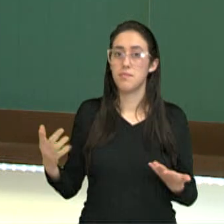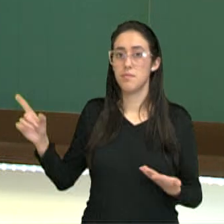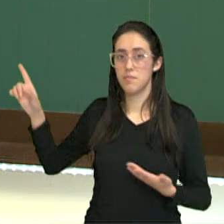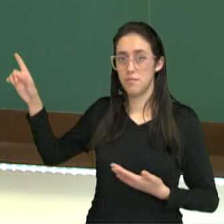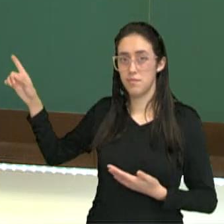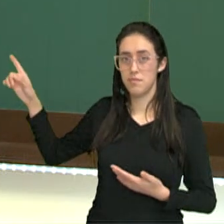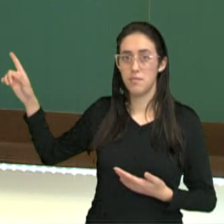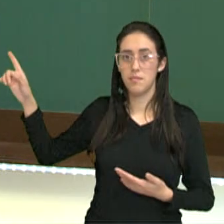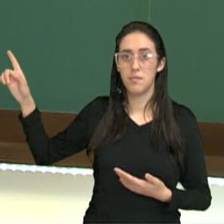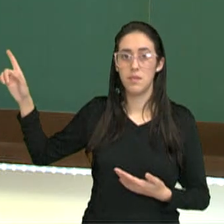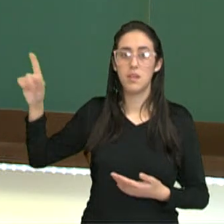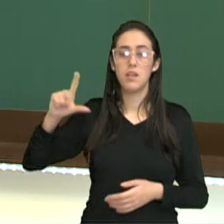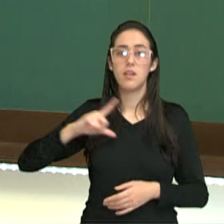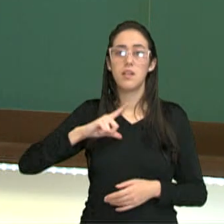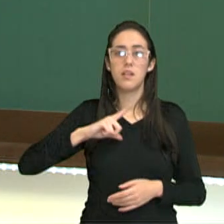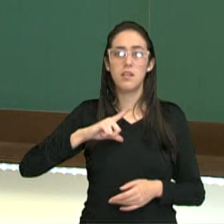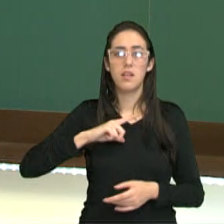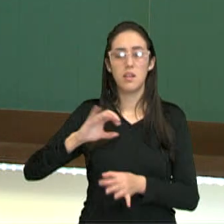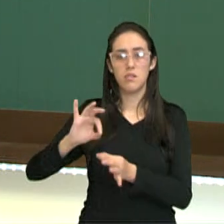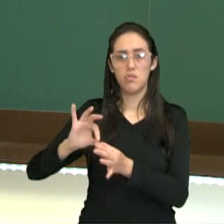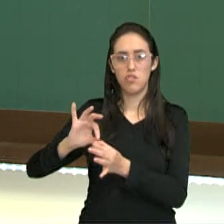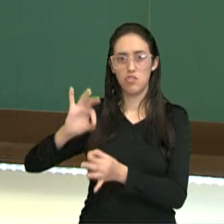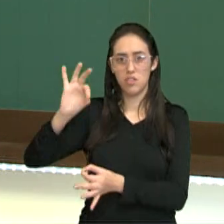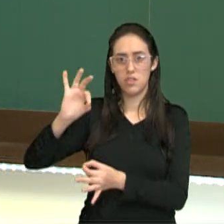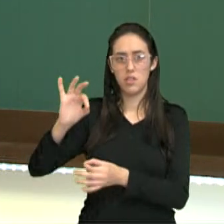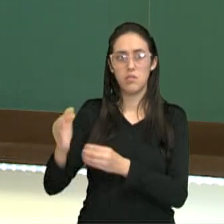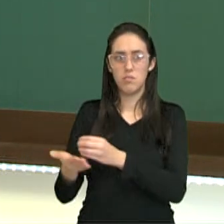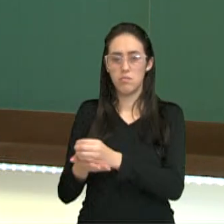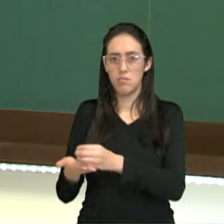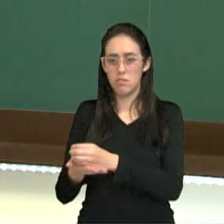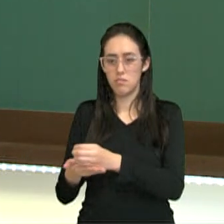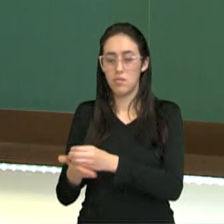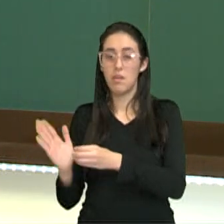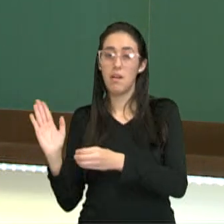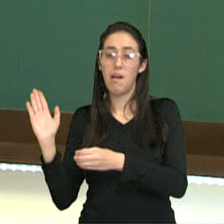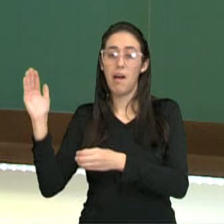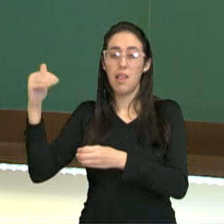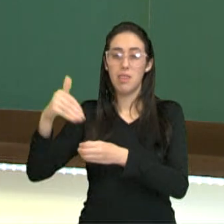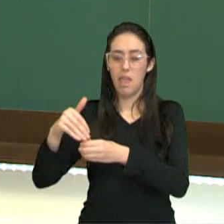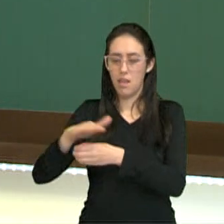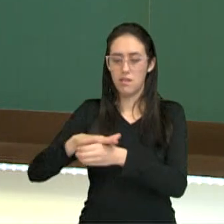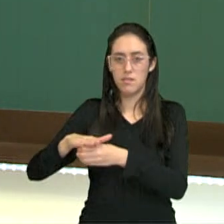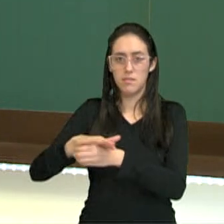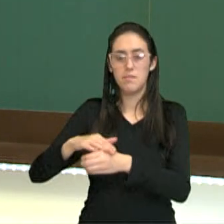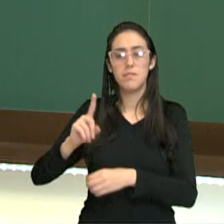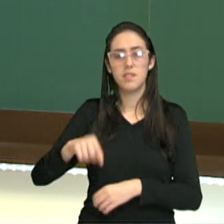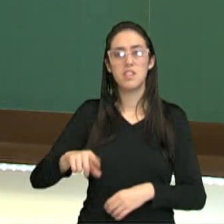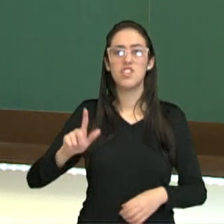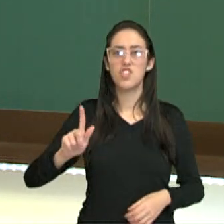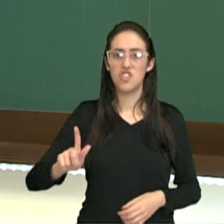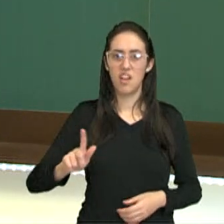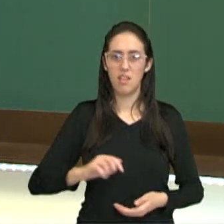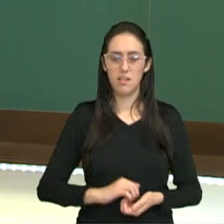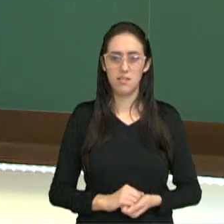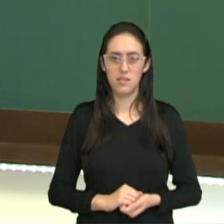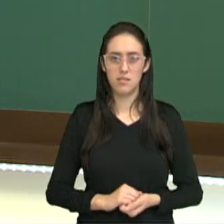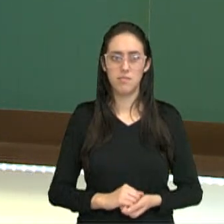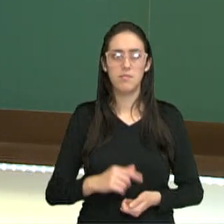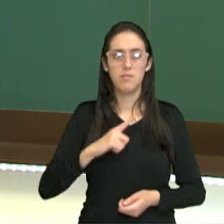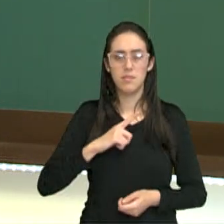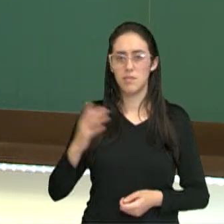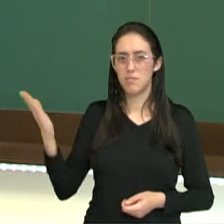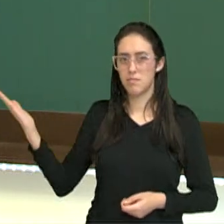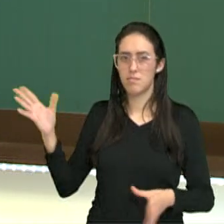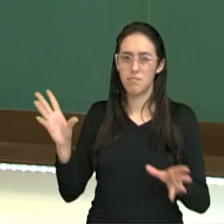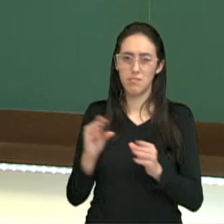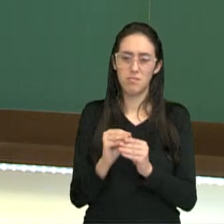da distância da nossa base maior até a base menor, vai ser a nossa geratriz, que é que a gente está simbolizando